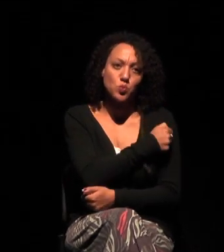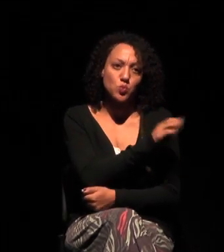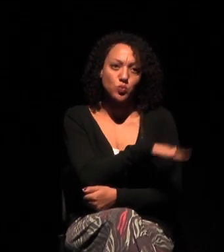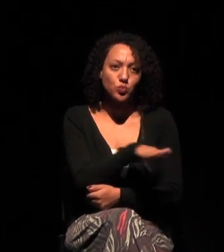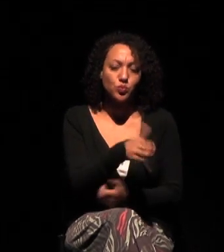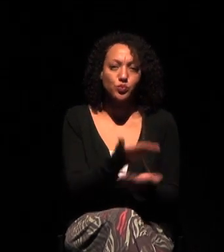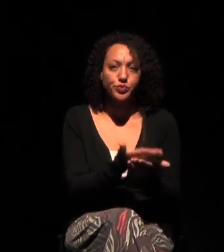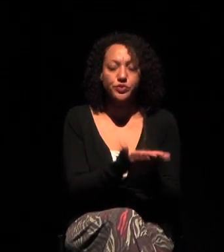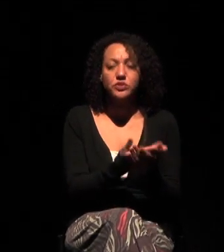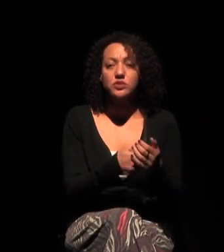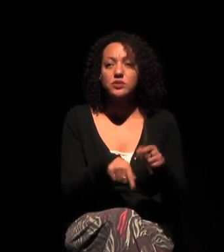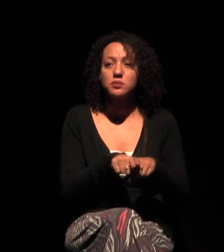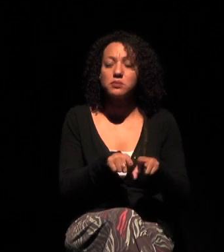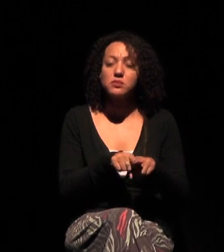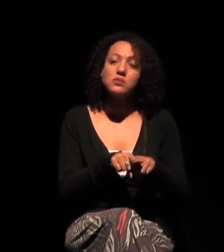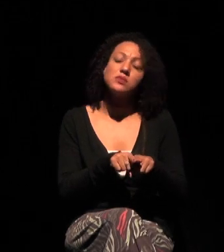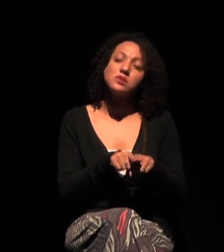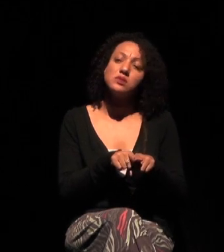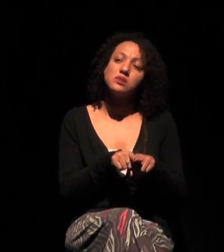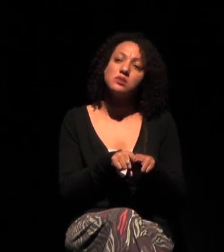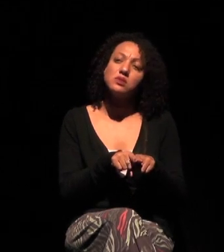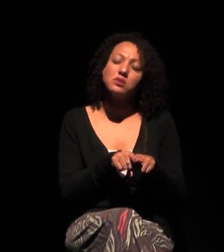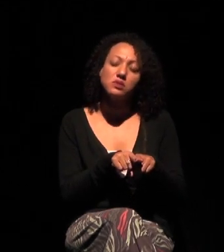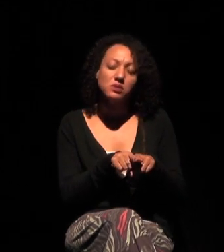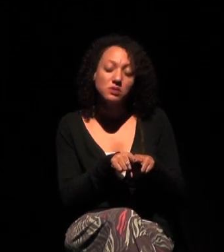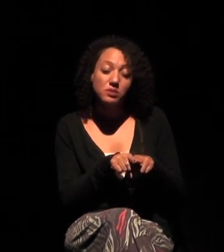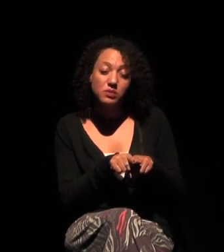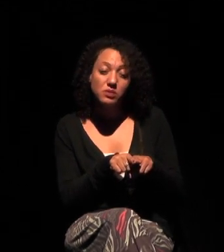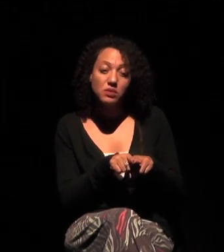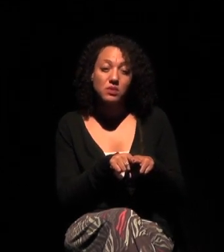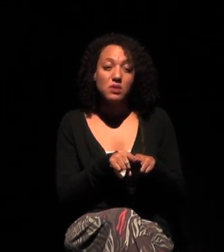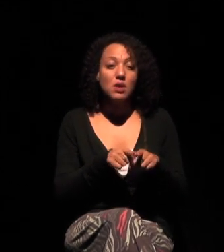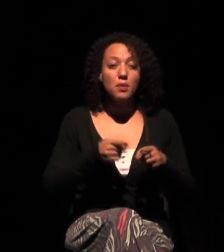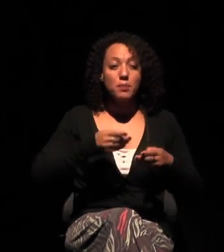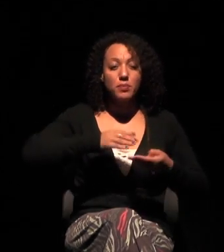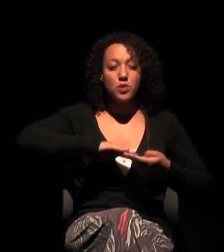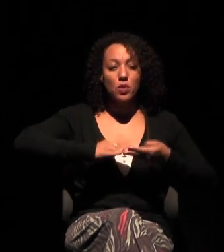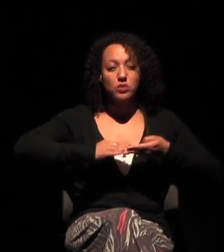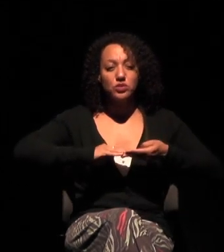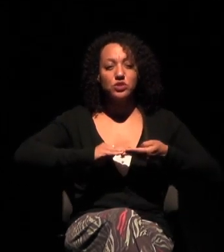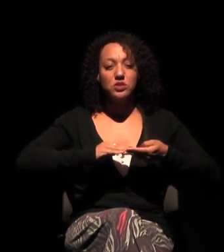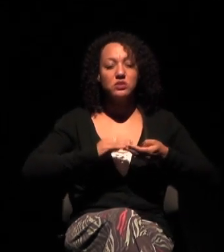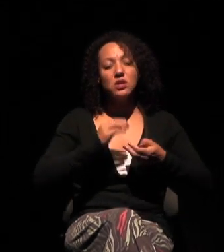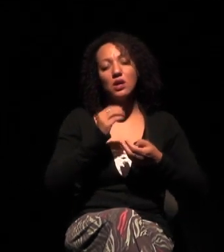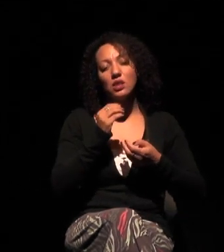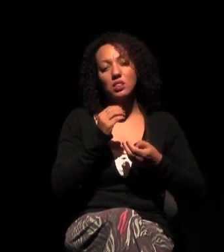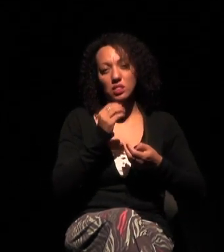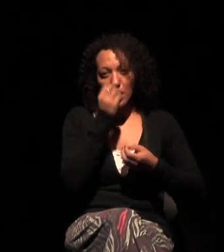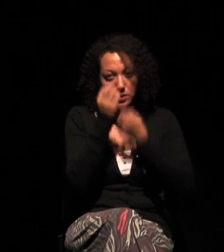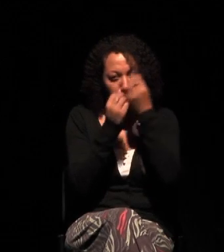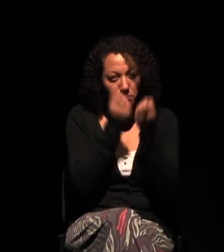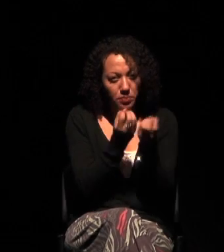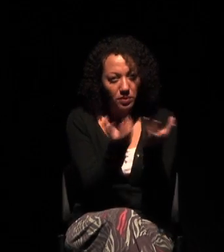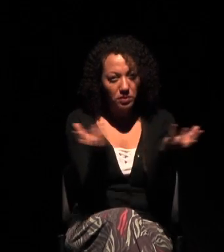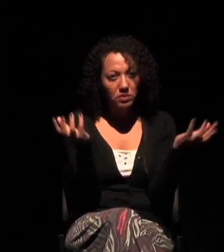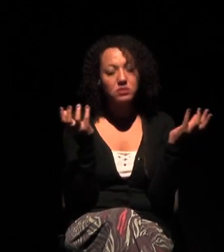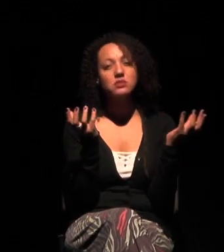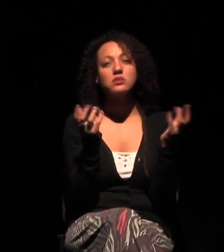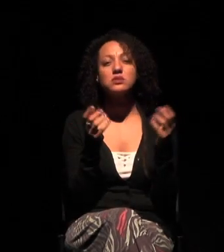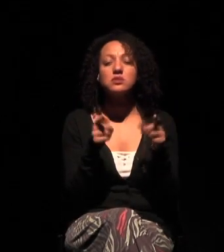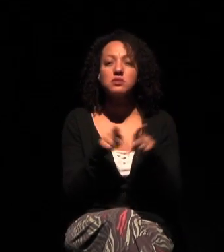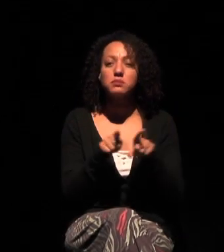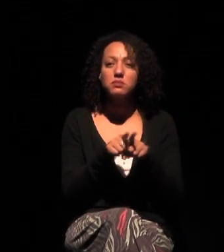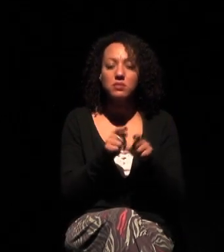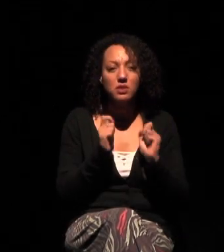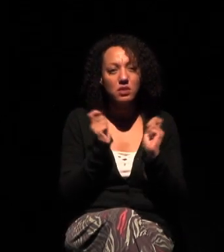trabalhamos também com com o estrado de hotel de biologia biotecnologia das plantas para precisamente também